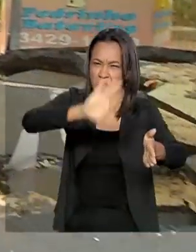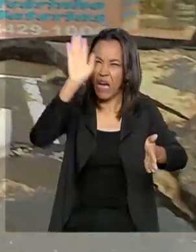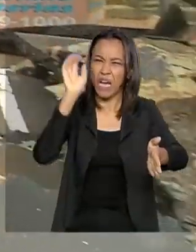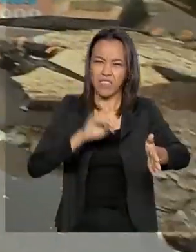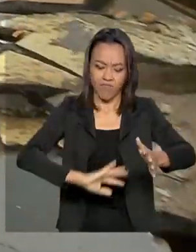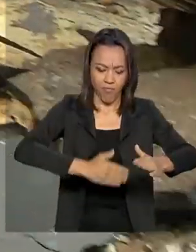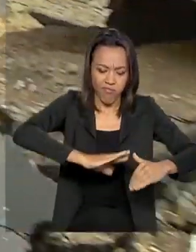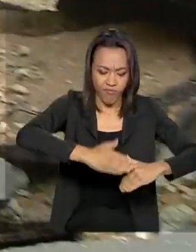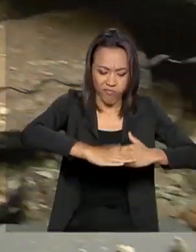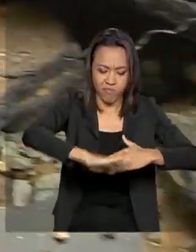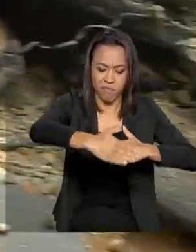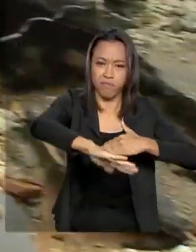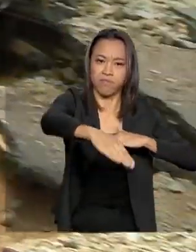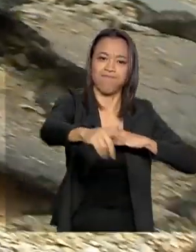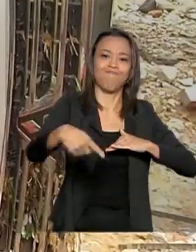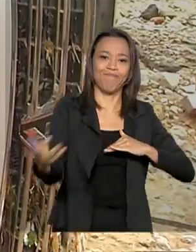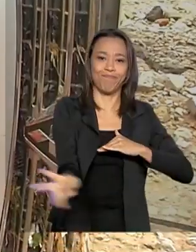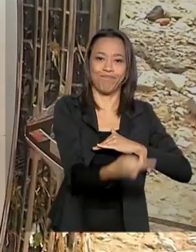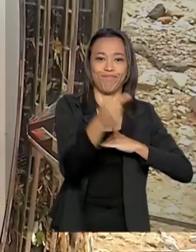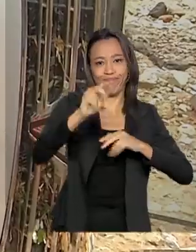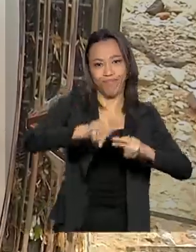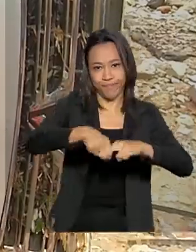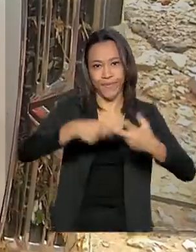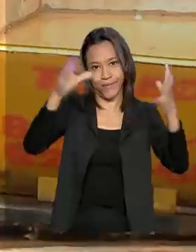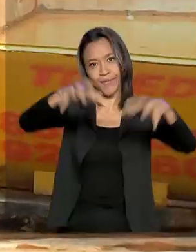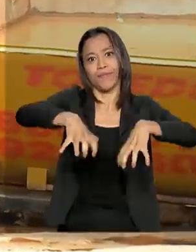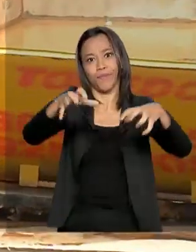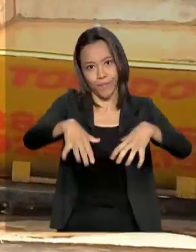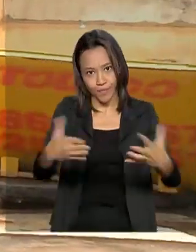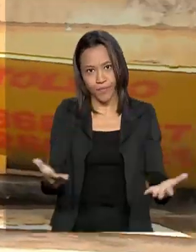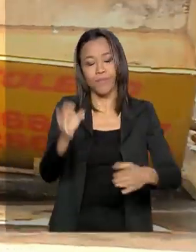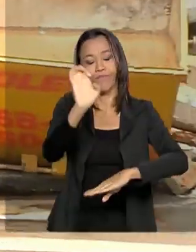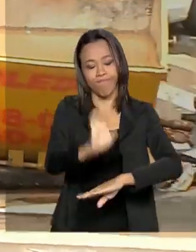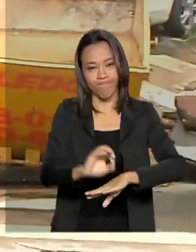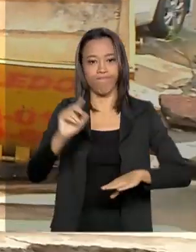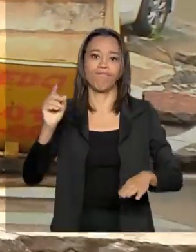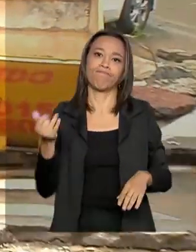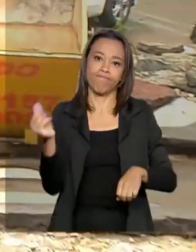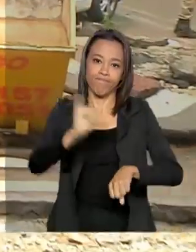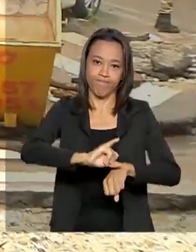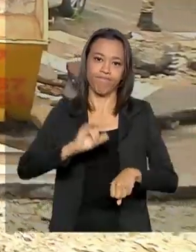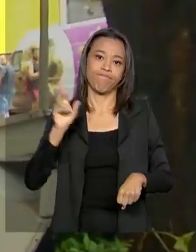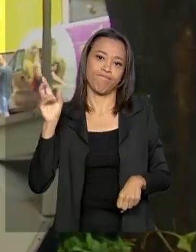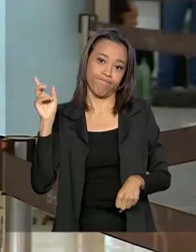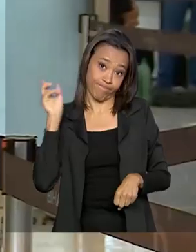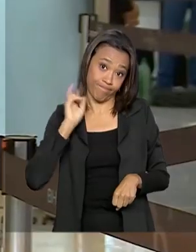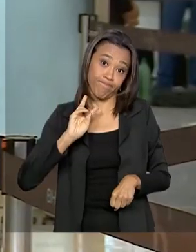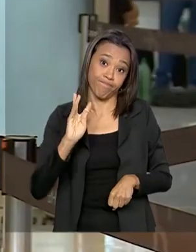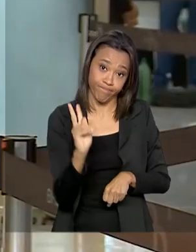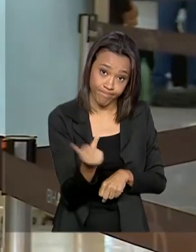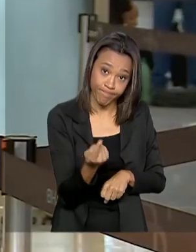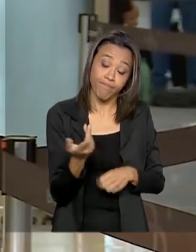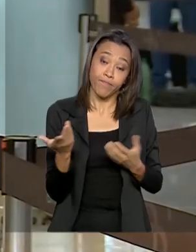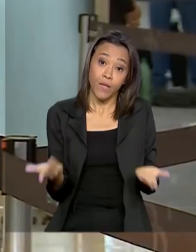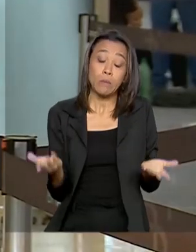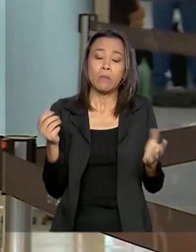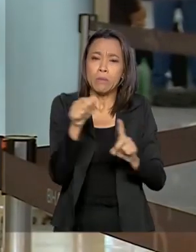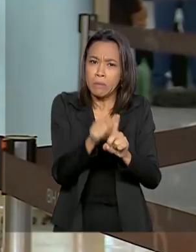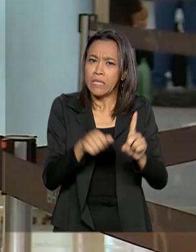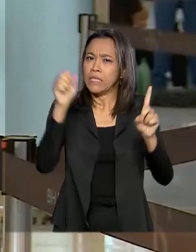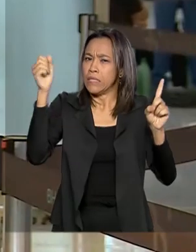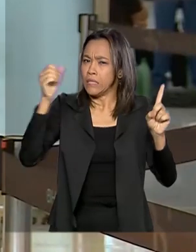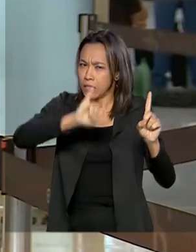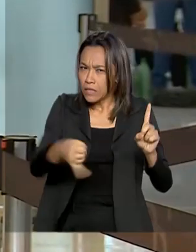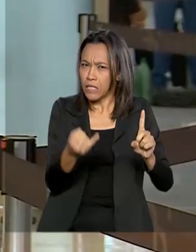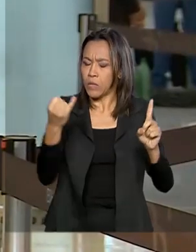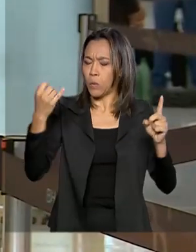afetadas pelas chuvas nos últimos dias aqui na capital mineira. Segundo o Instituto Nacional de Meteorologia, janeiro já é mês mais chuvoso